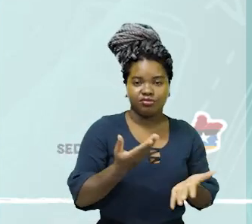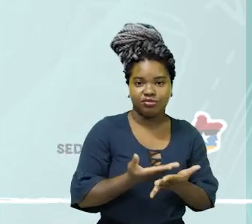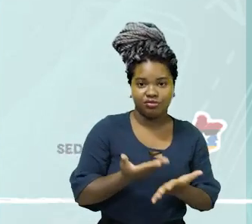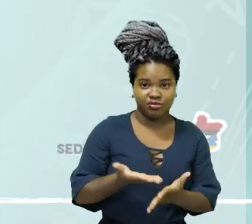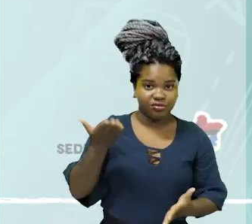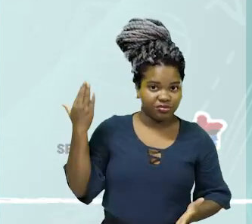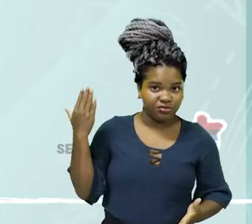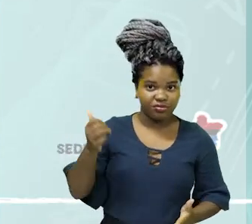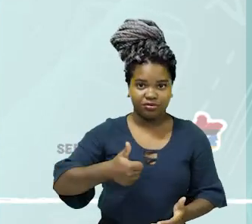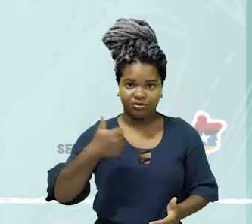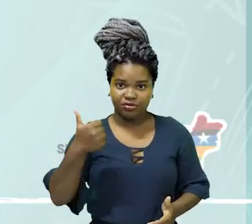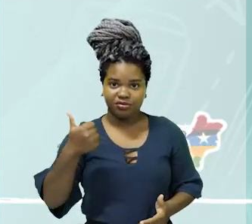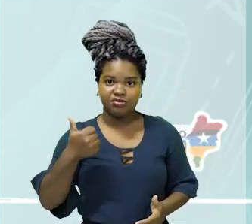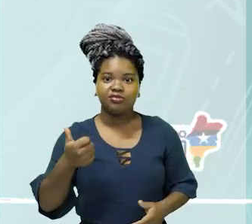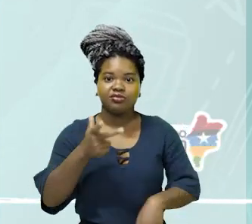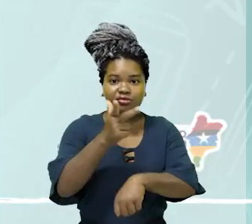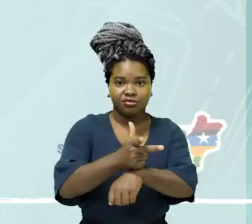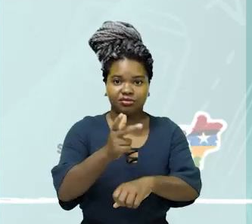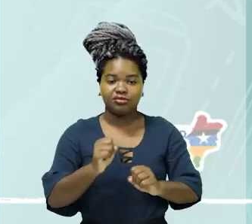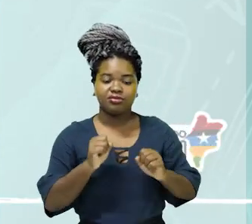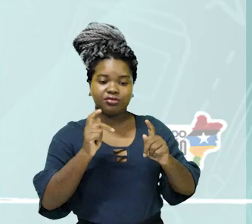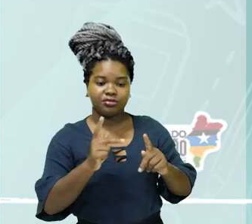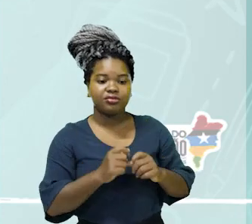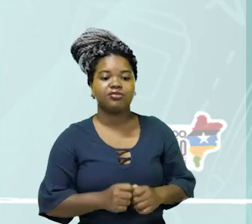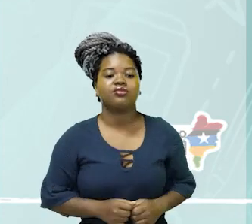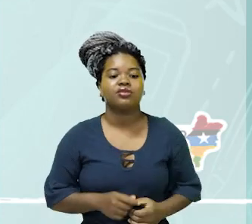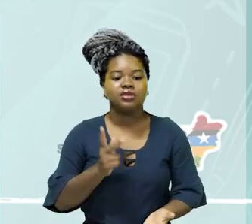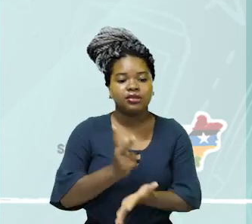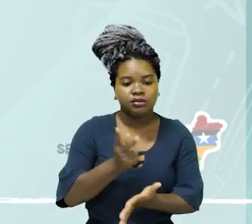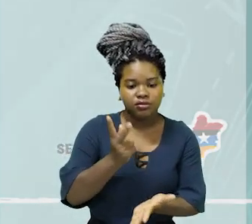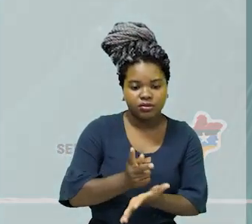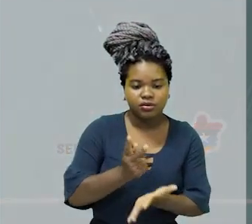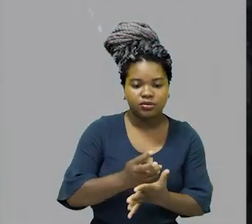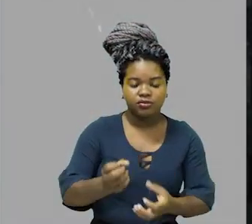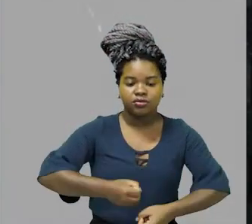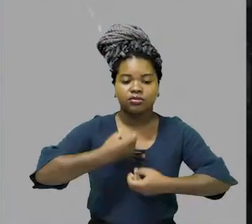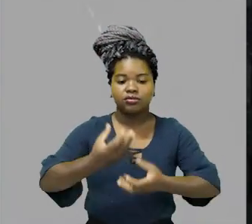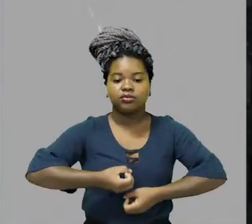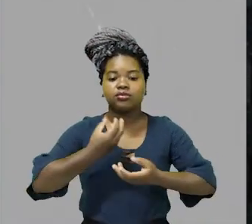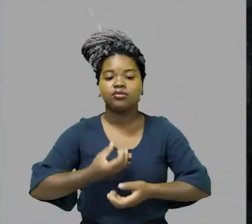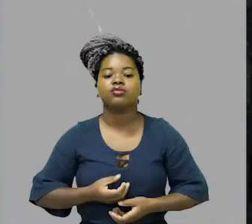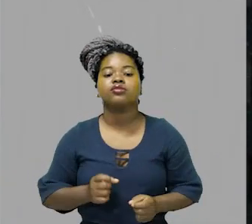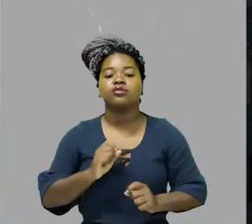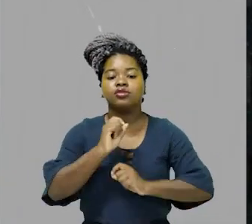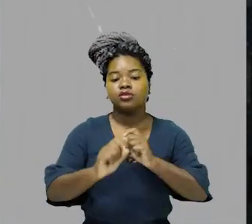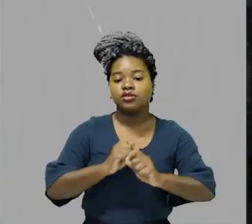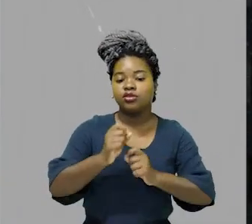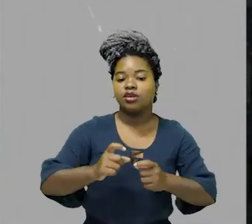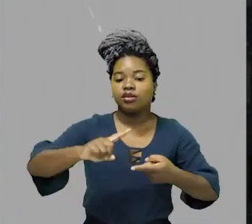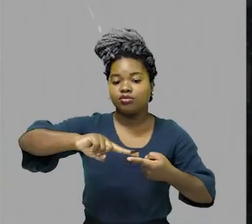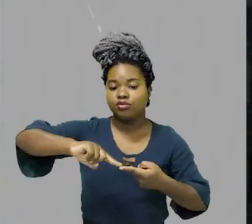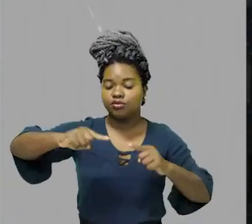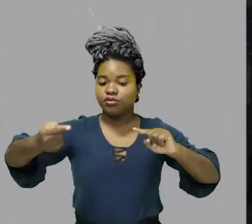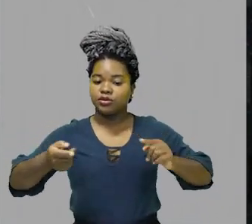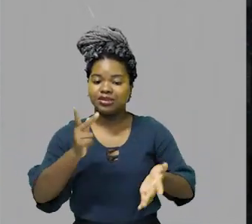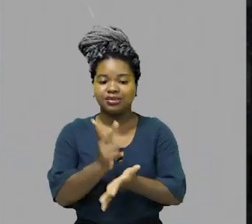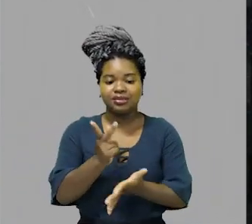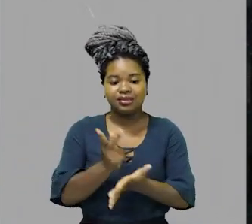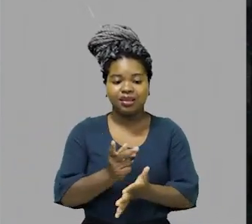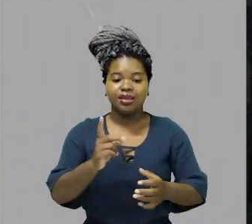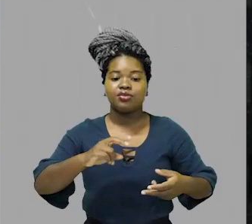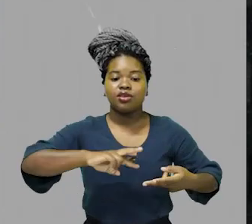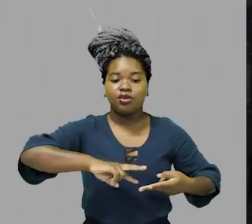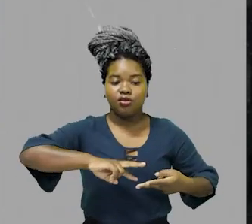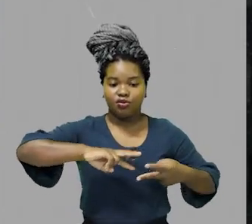cópia desse DNA e produzir DNA. Sempre o DNA ele vai